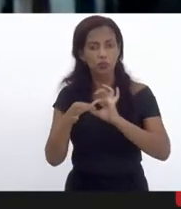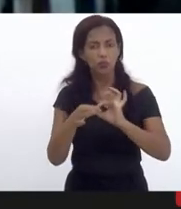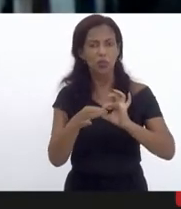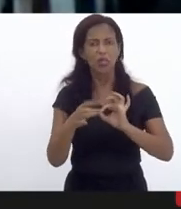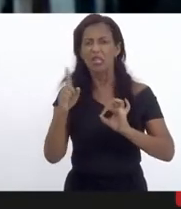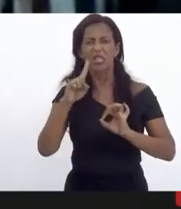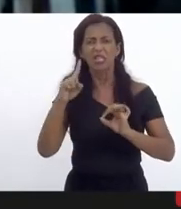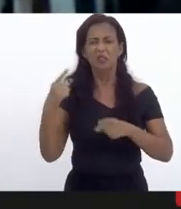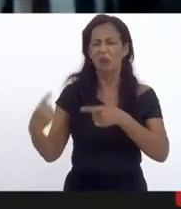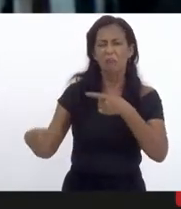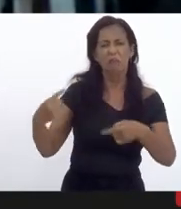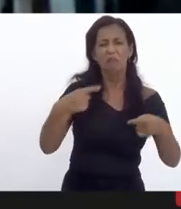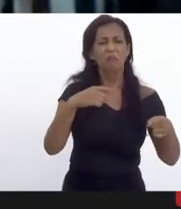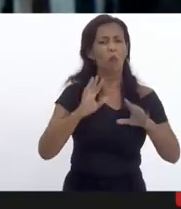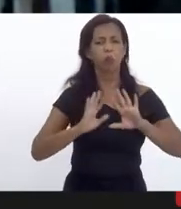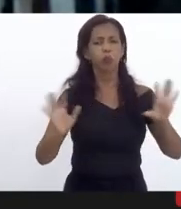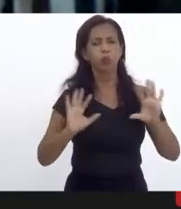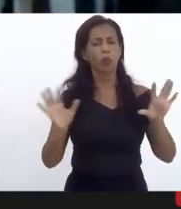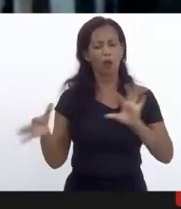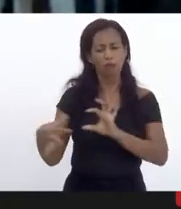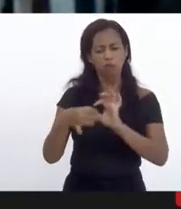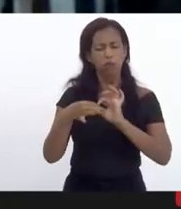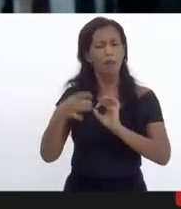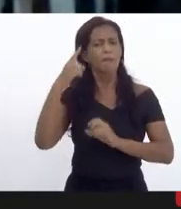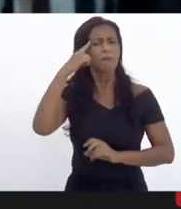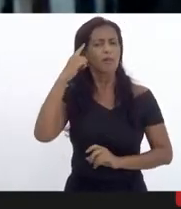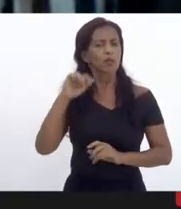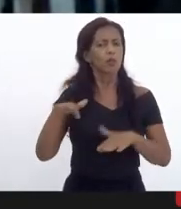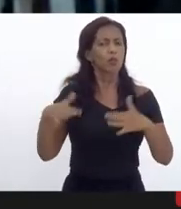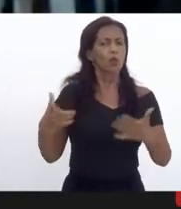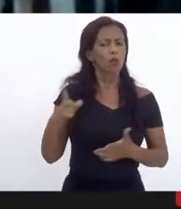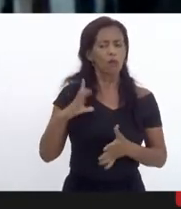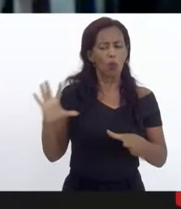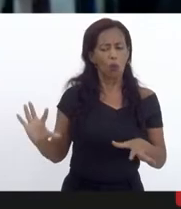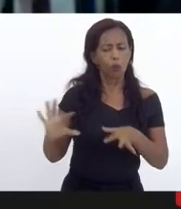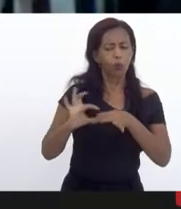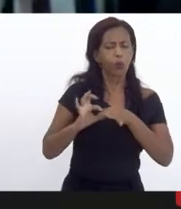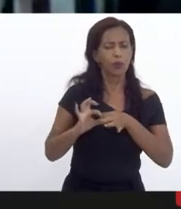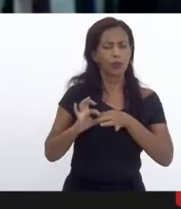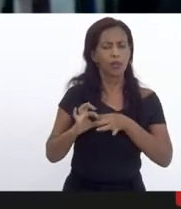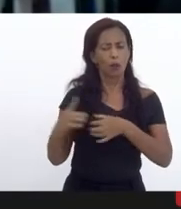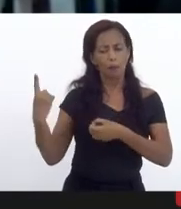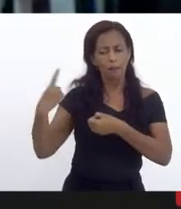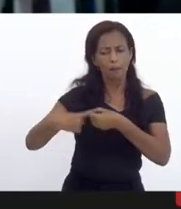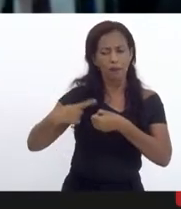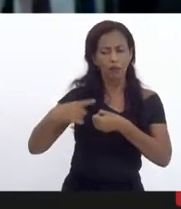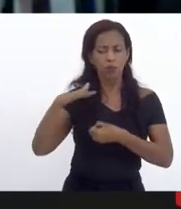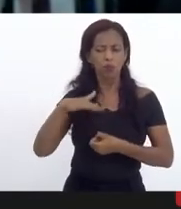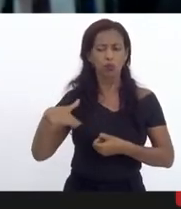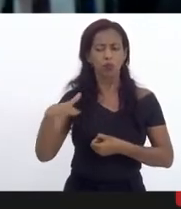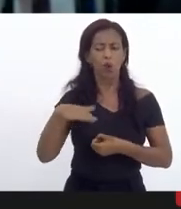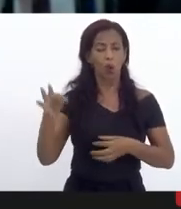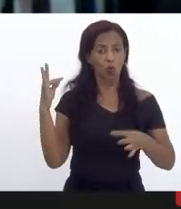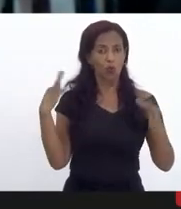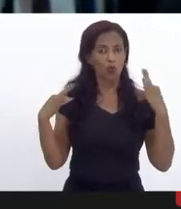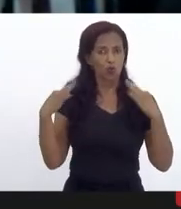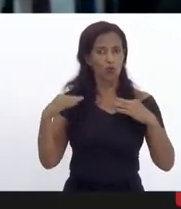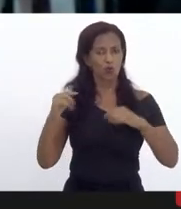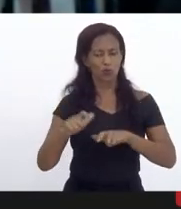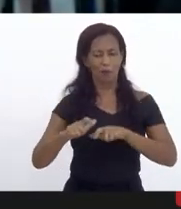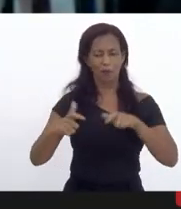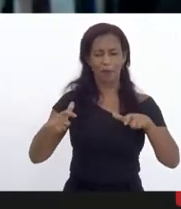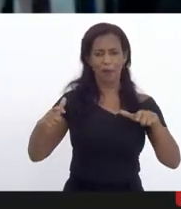briga individualizada, pensando que quando há essa união entre os municípios e a região, o turismo se beneficia e os